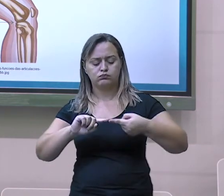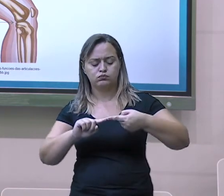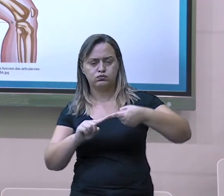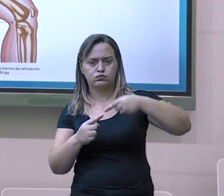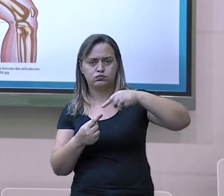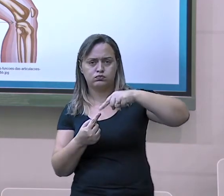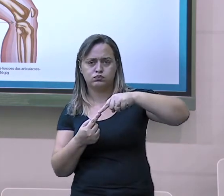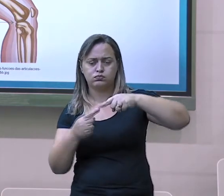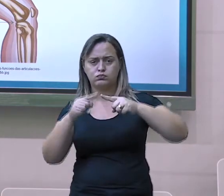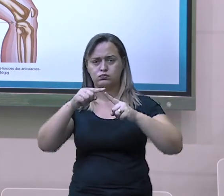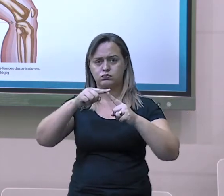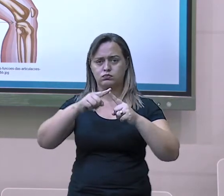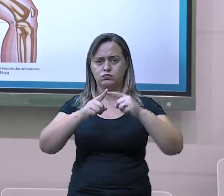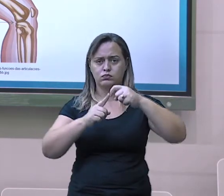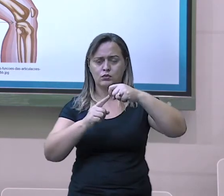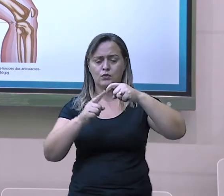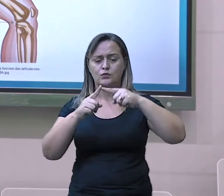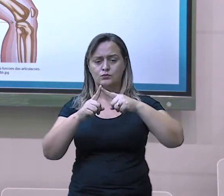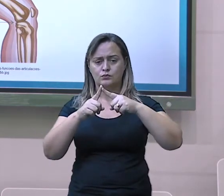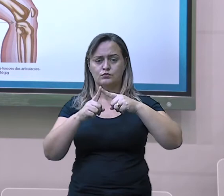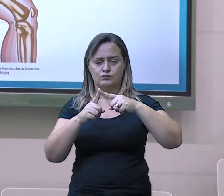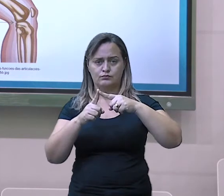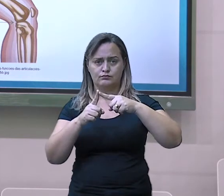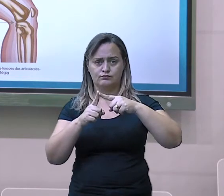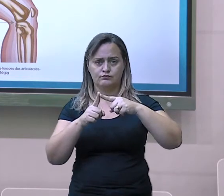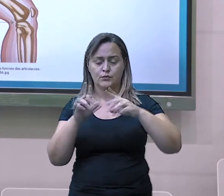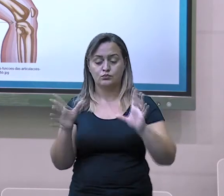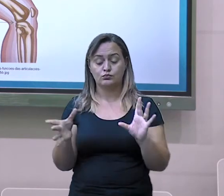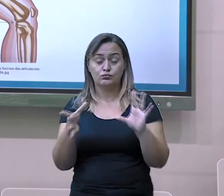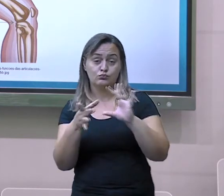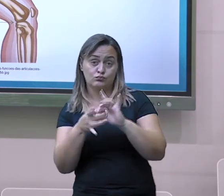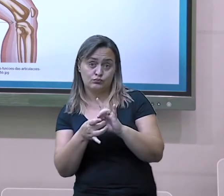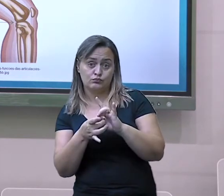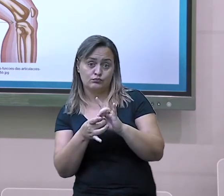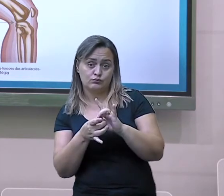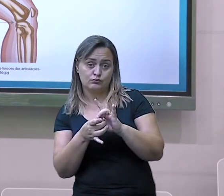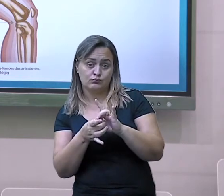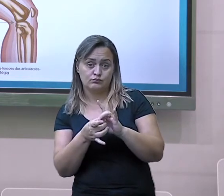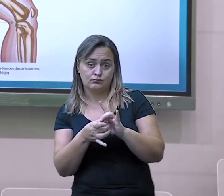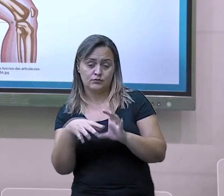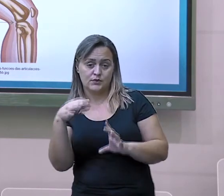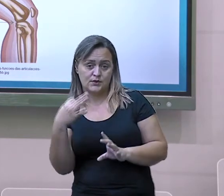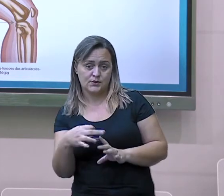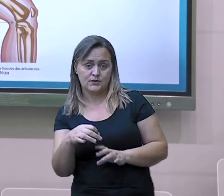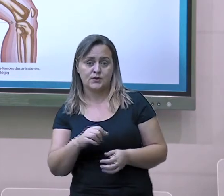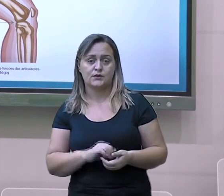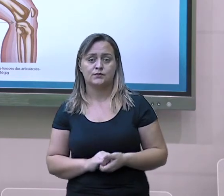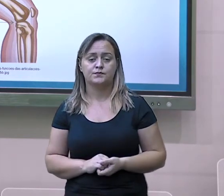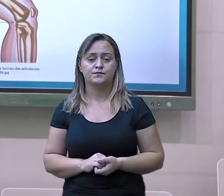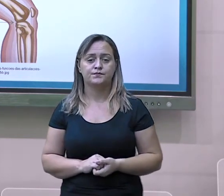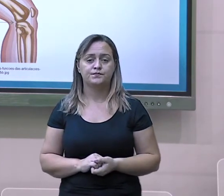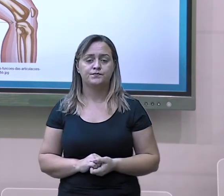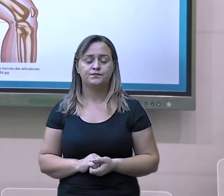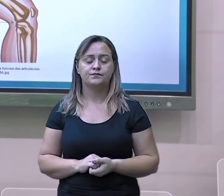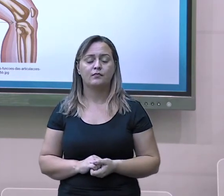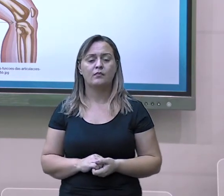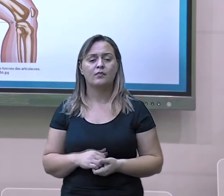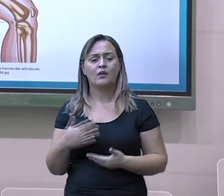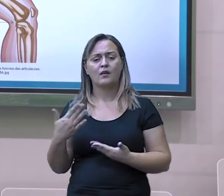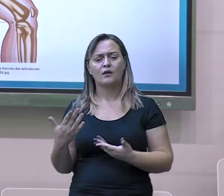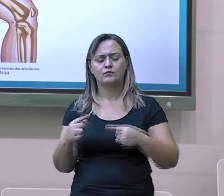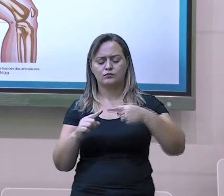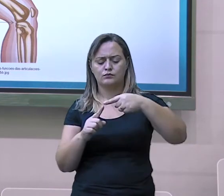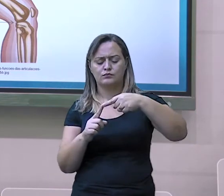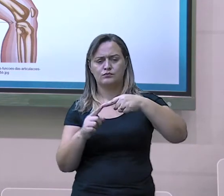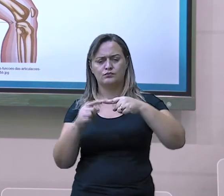ossos, se mantêm unidos por ligamentos. E também essas articulações, elas